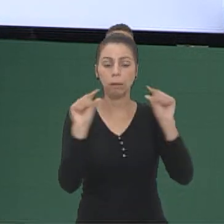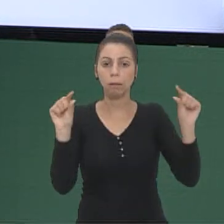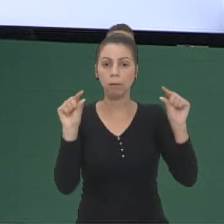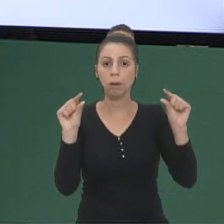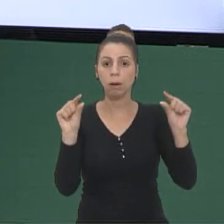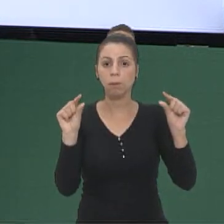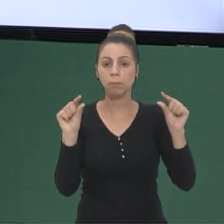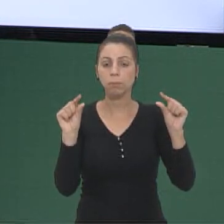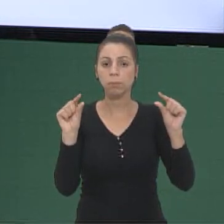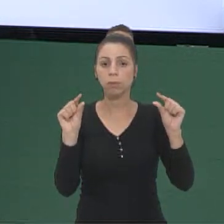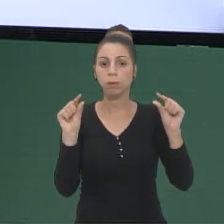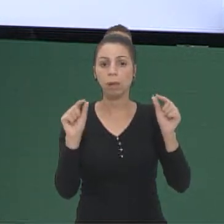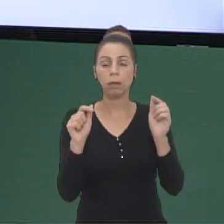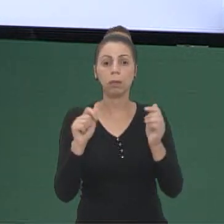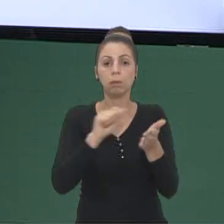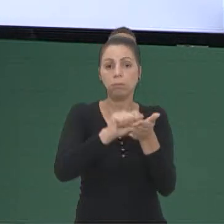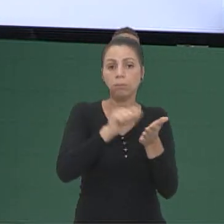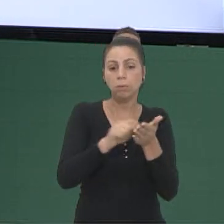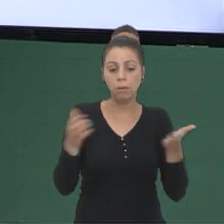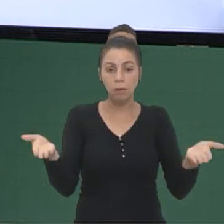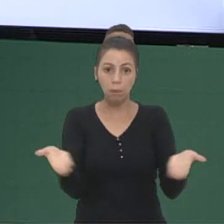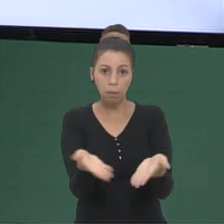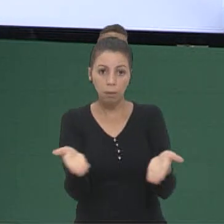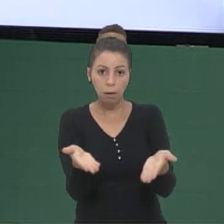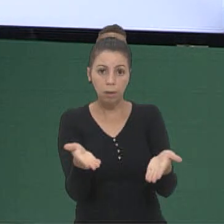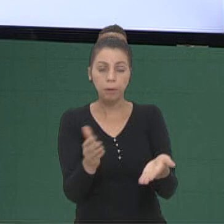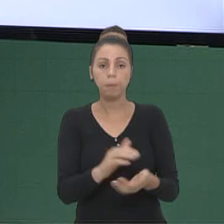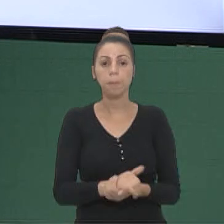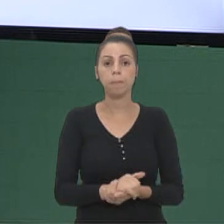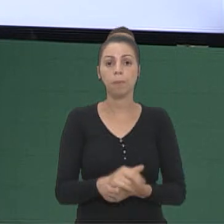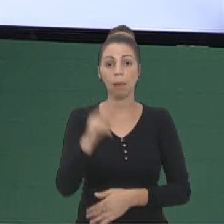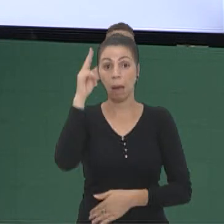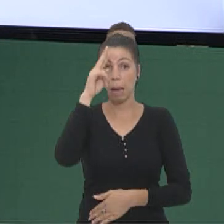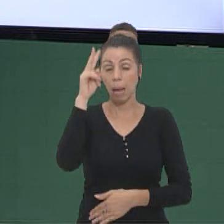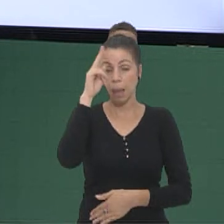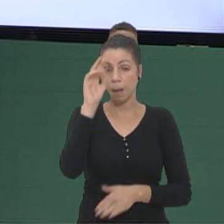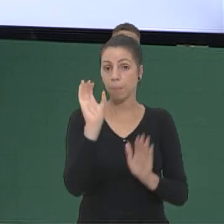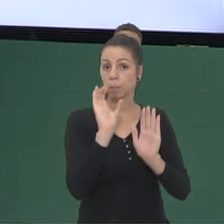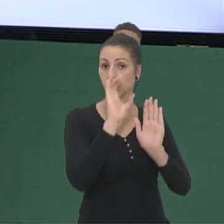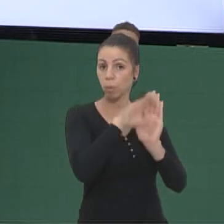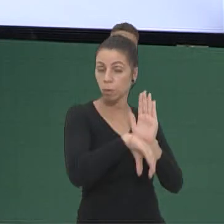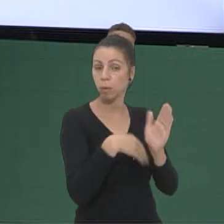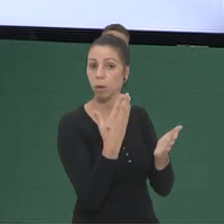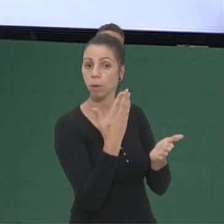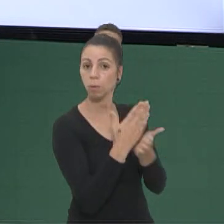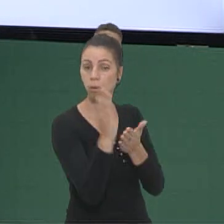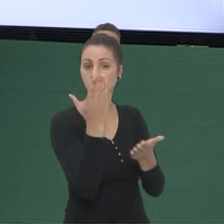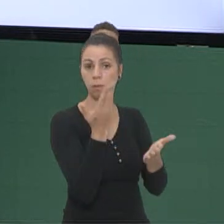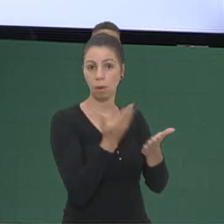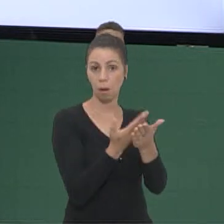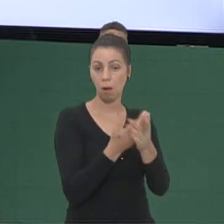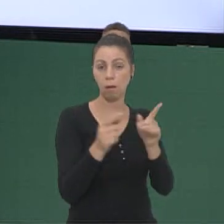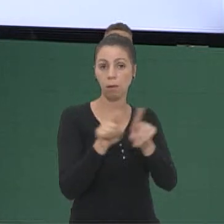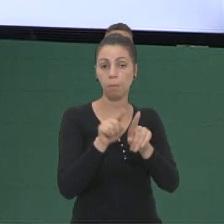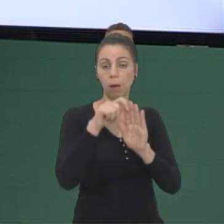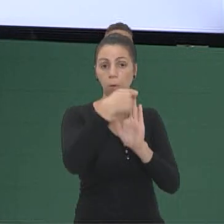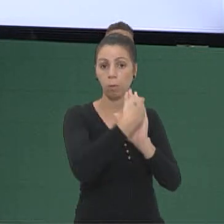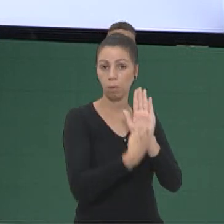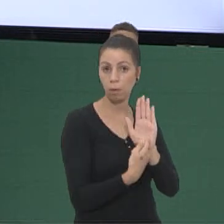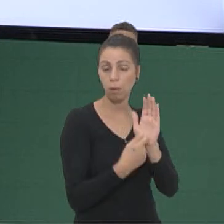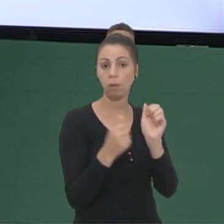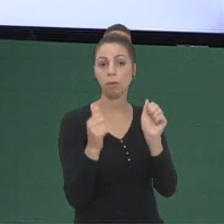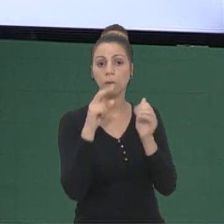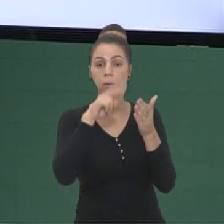uns minutinhos para que vocês pensem, relembrem os conceitos do início da aula e o texto que nós fizemos a leitura juntos.